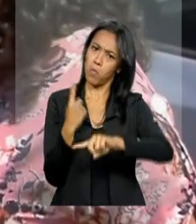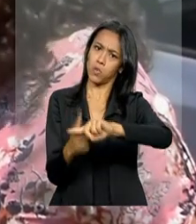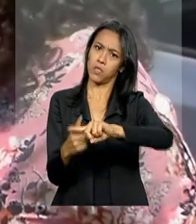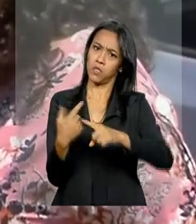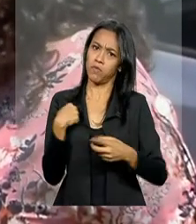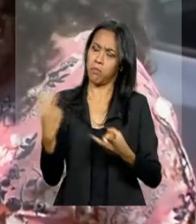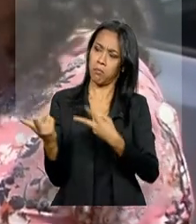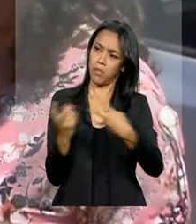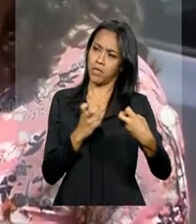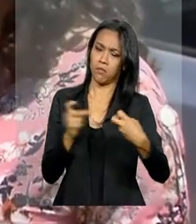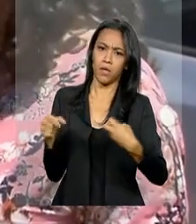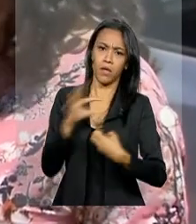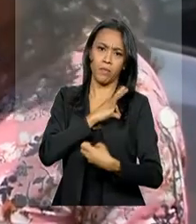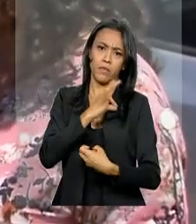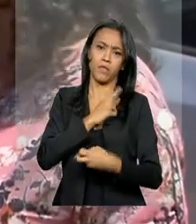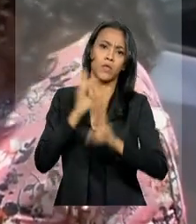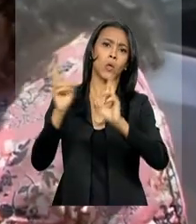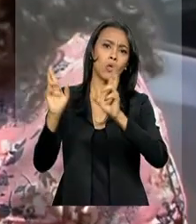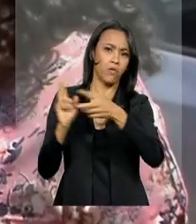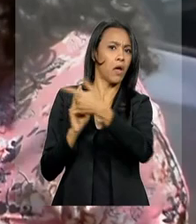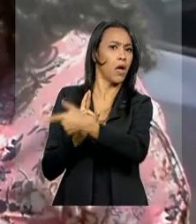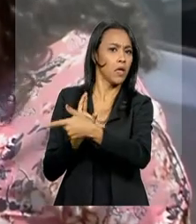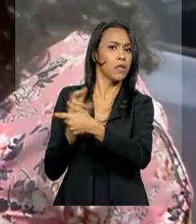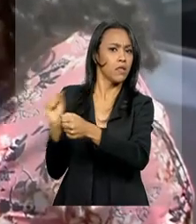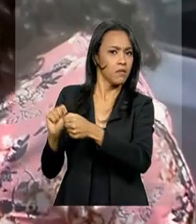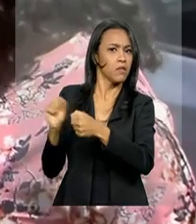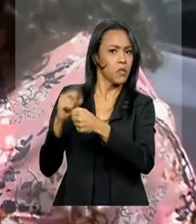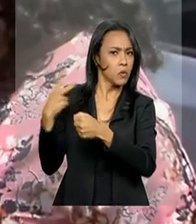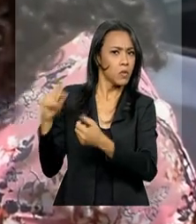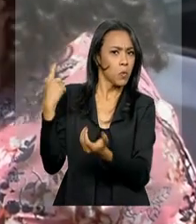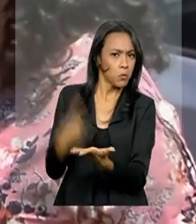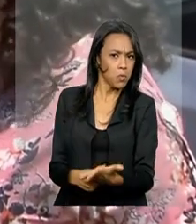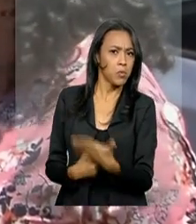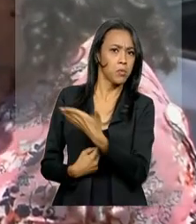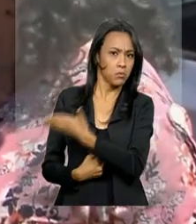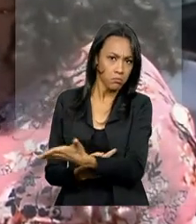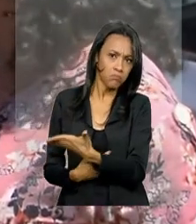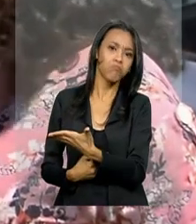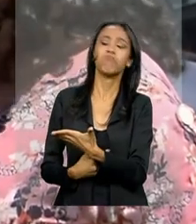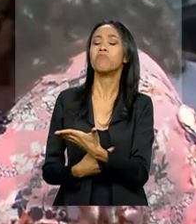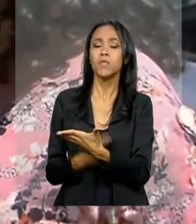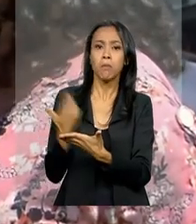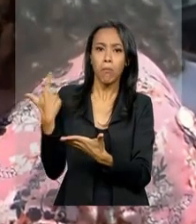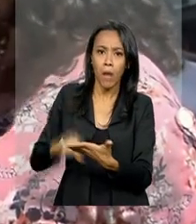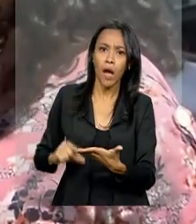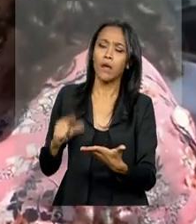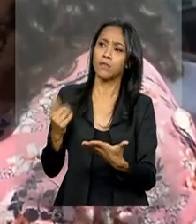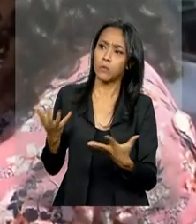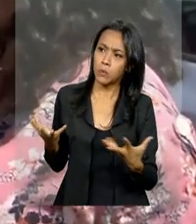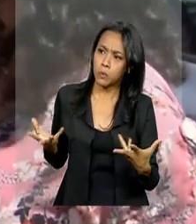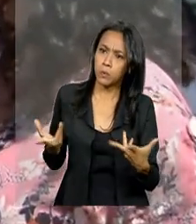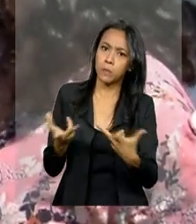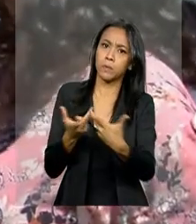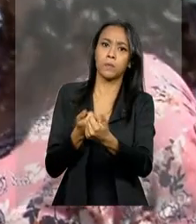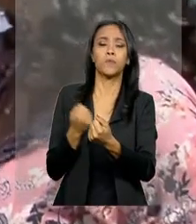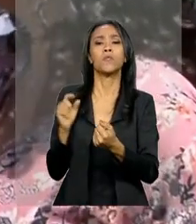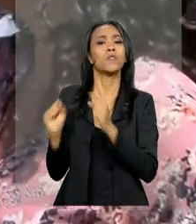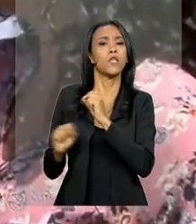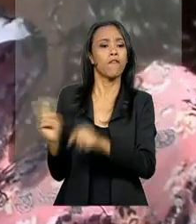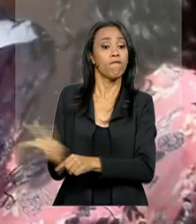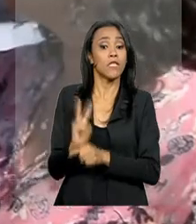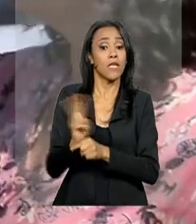Polícia Rodoviária Federal vem cumprindo o seu importante e cada vez mais efetivo papel de poder